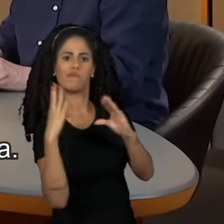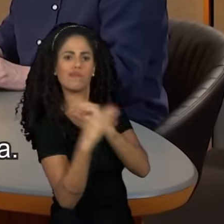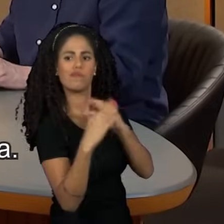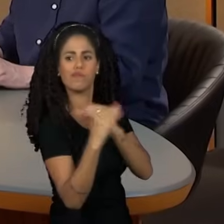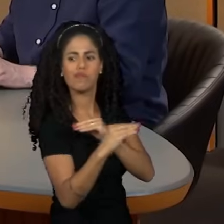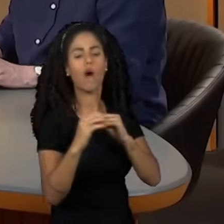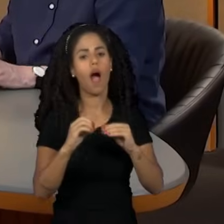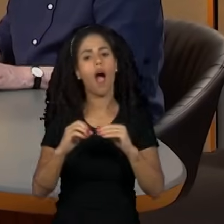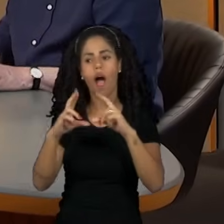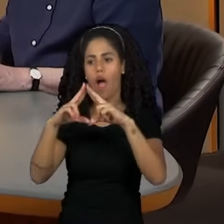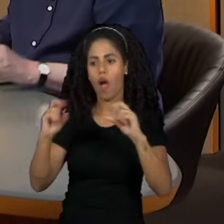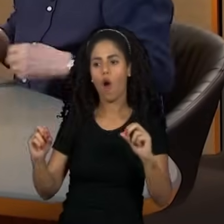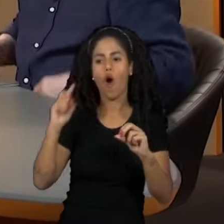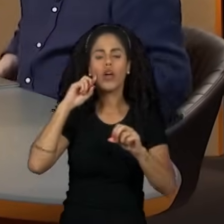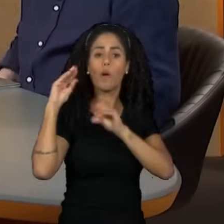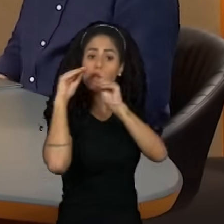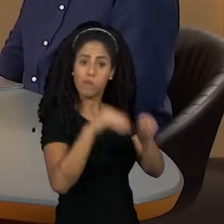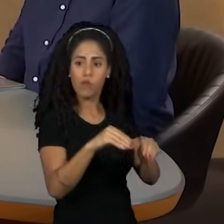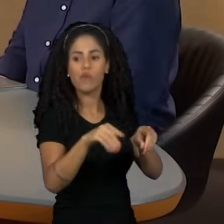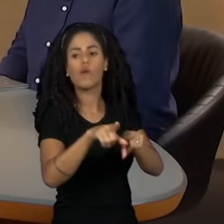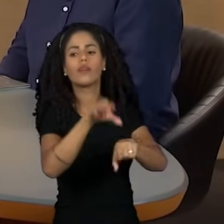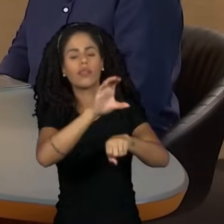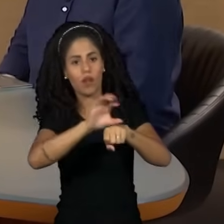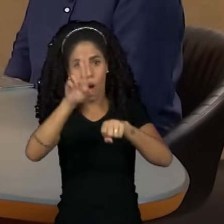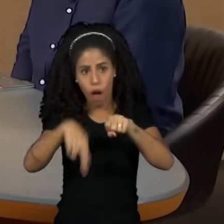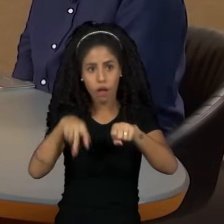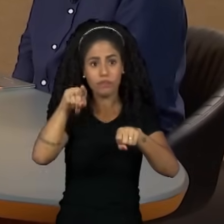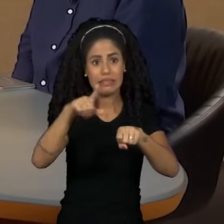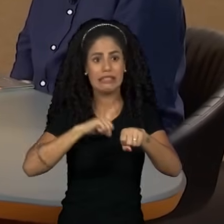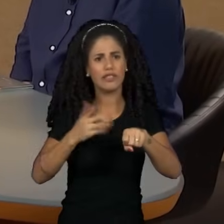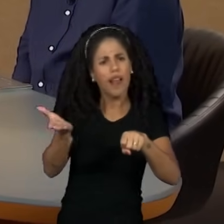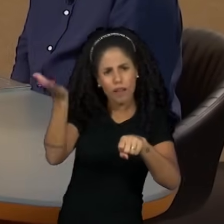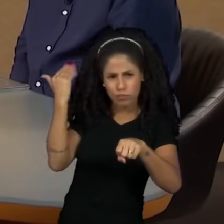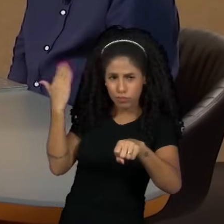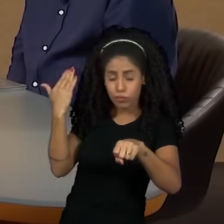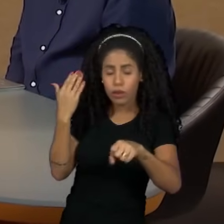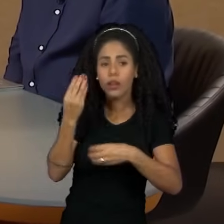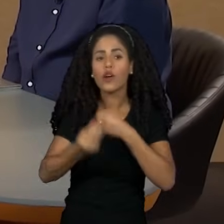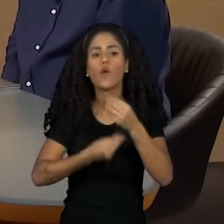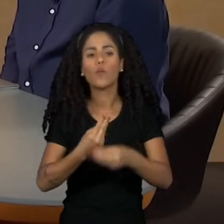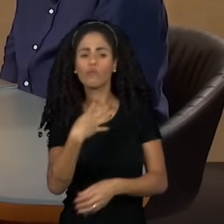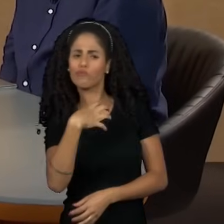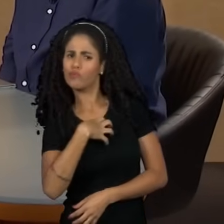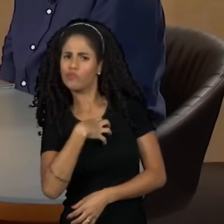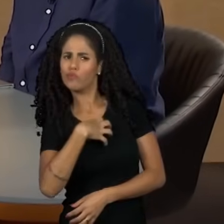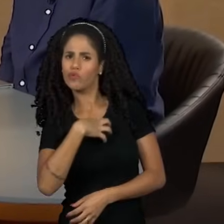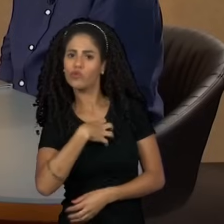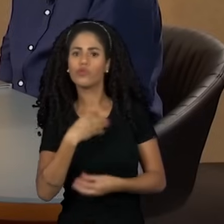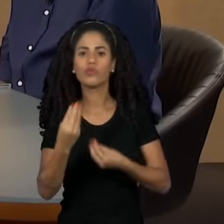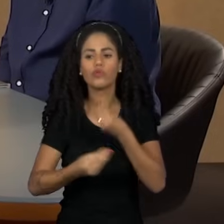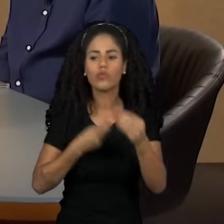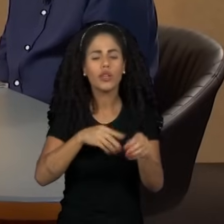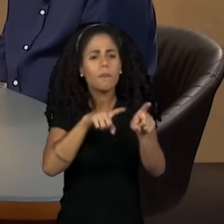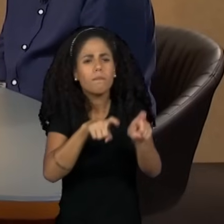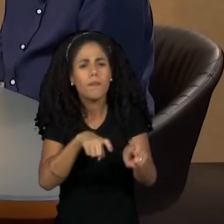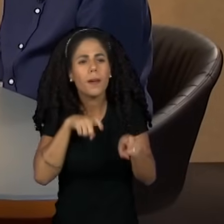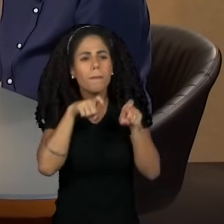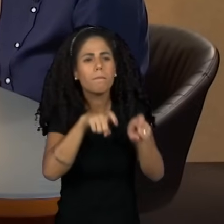menos, em Costa Rica, com seus 2 milhões de habitantes naquele tempo, formas para a